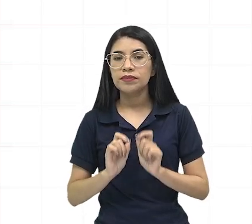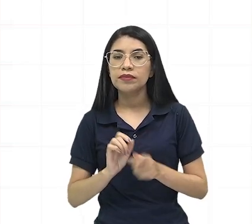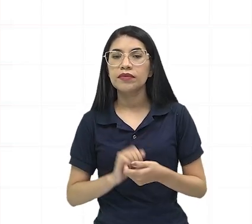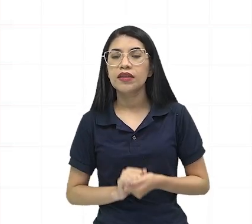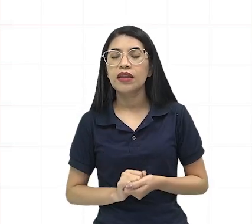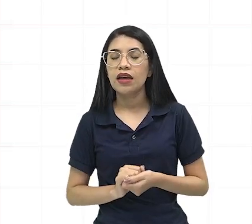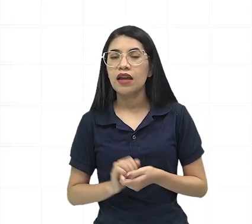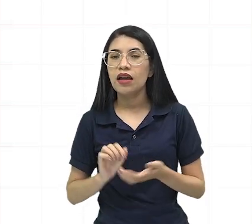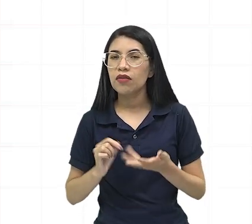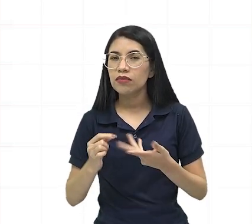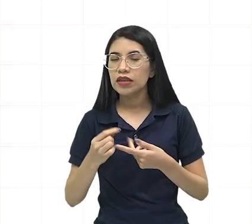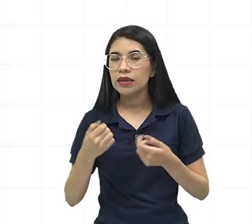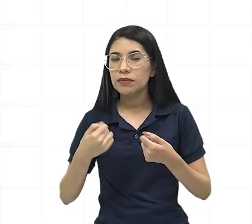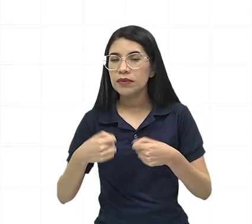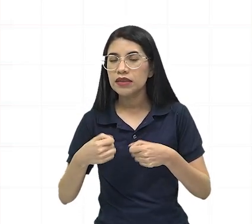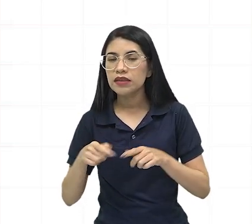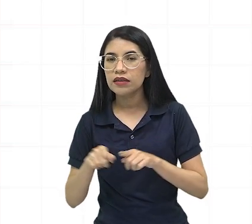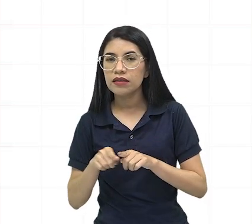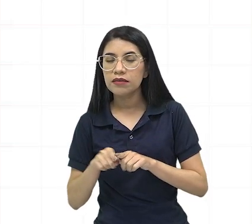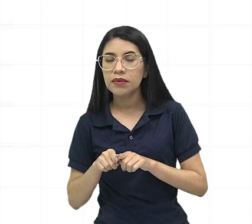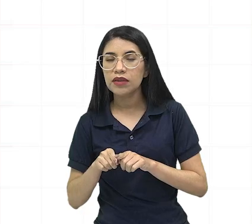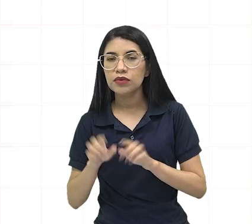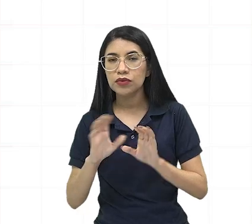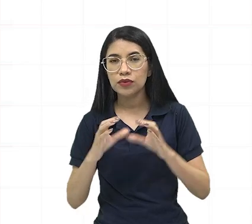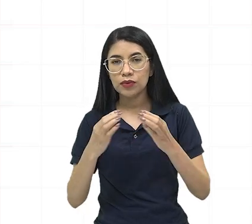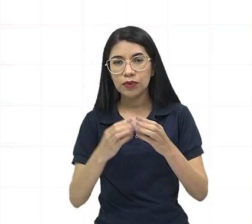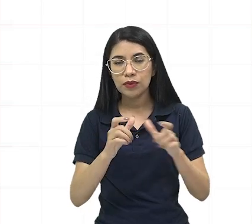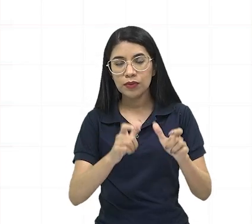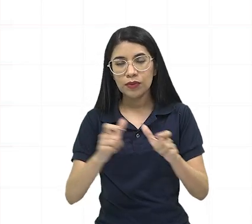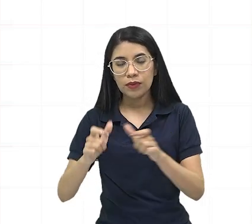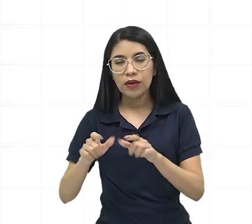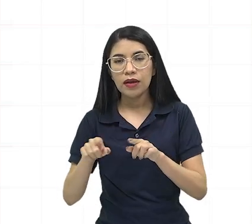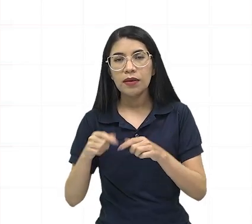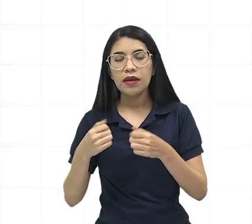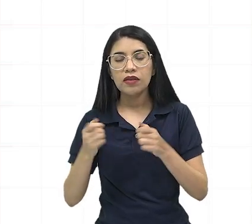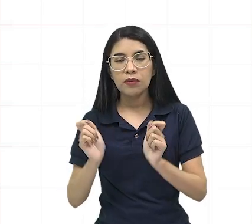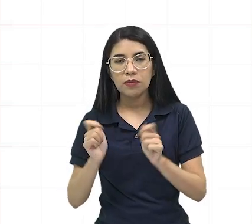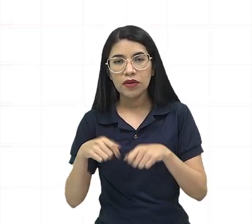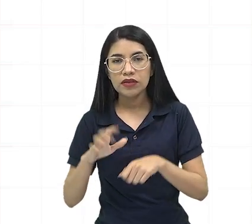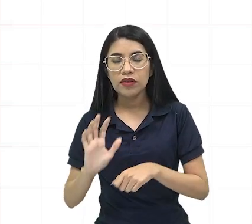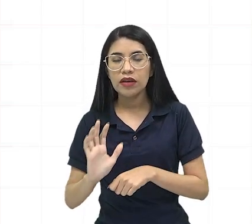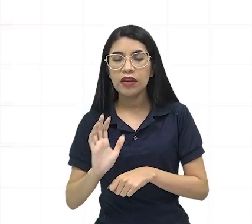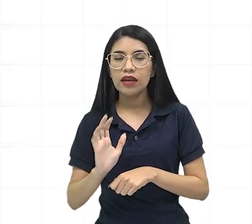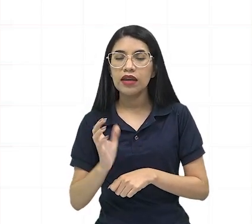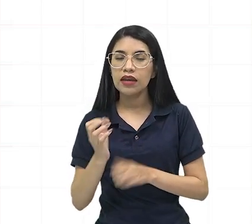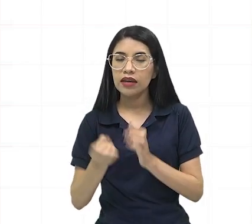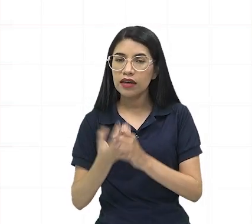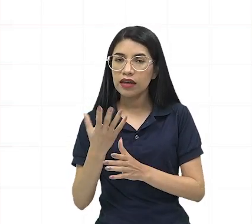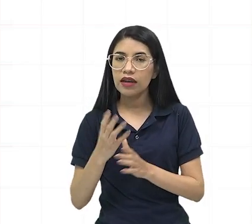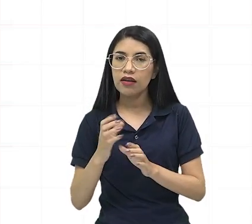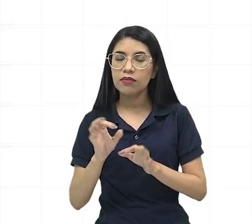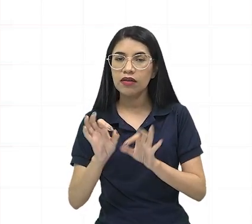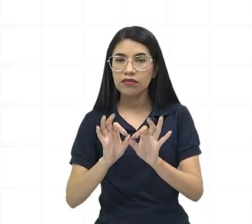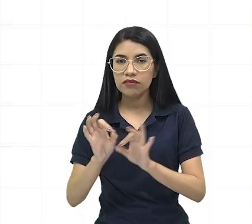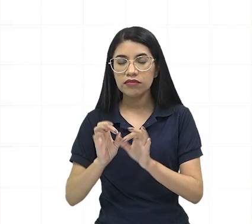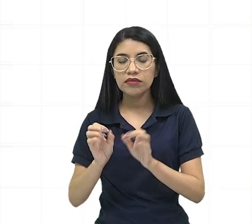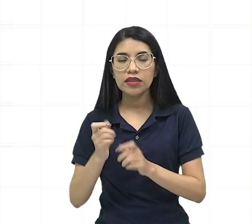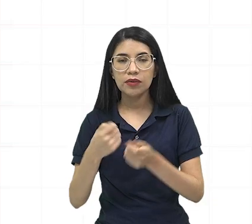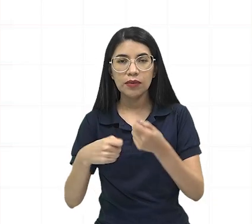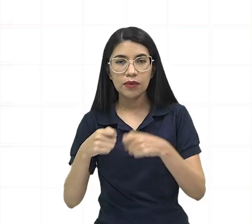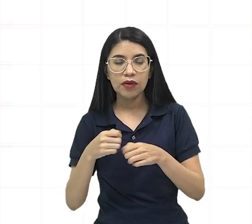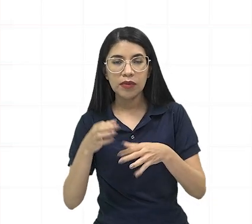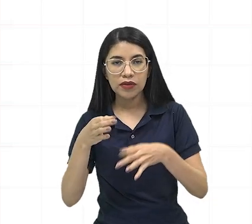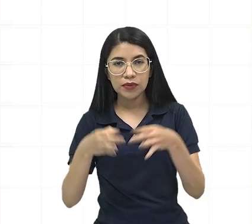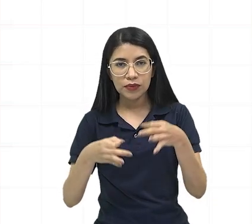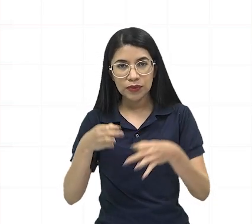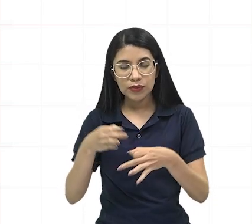as necessidades e os direitos das comunidades locais, será possível construir uma nova ordem econômica que seja verdadeiramente